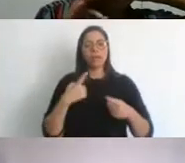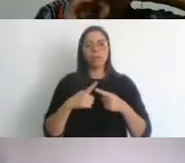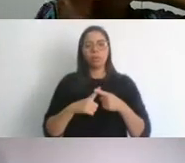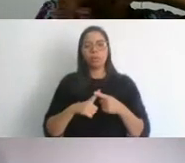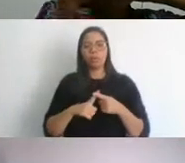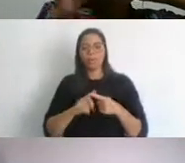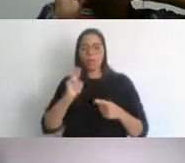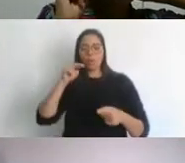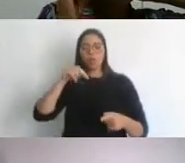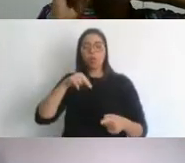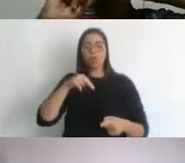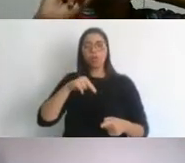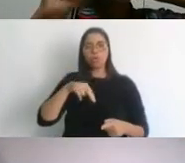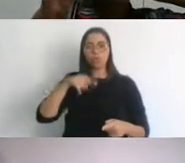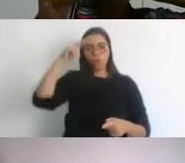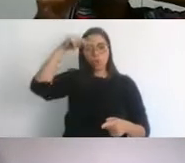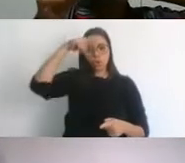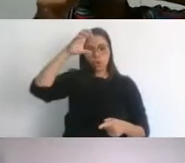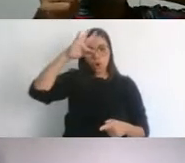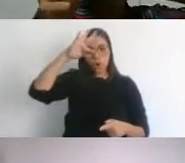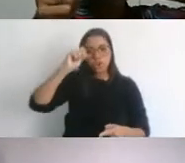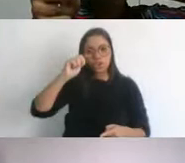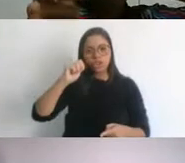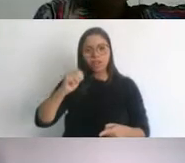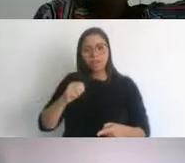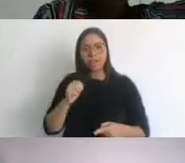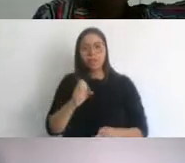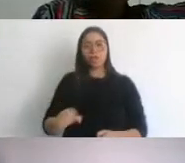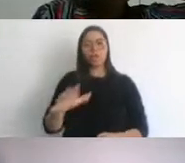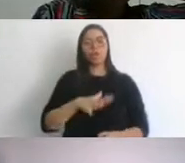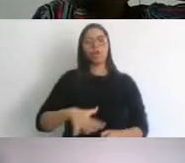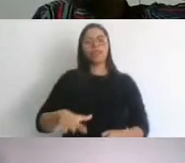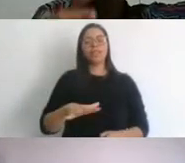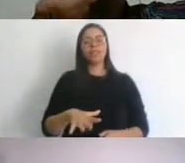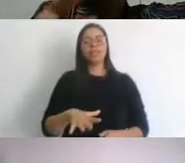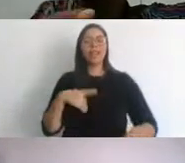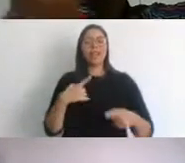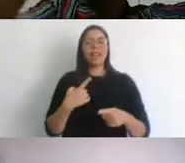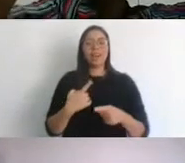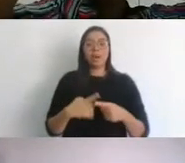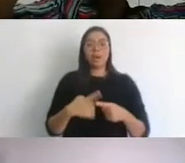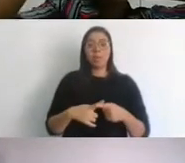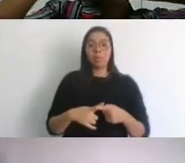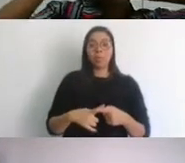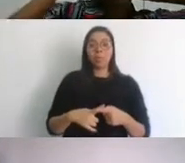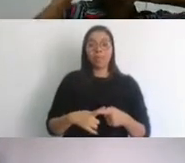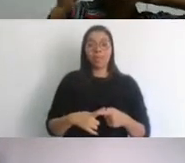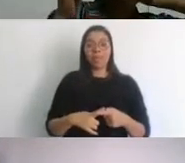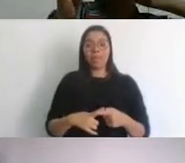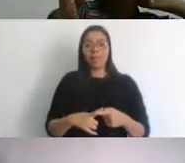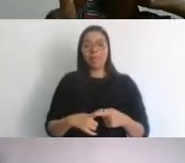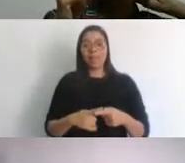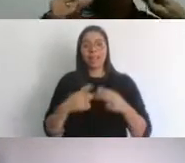norte é que coloniza tá então eles também vai tomar cuidado quando a gente vai ler a literatura norte-americana porque é uma literatura de